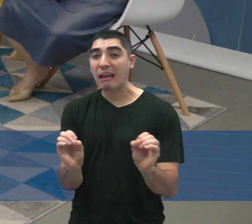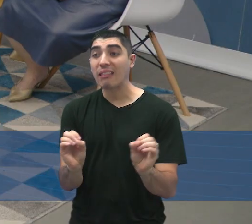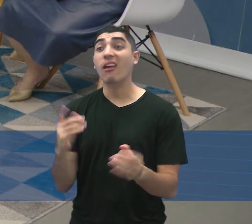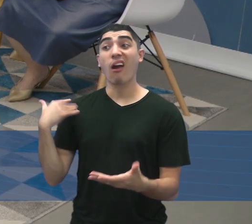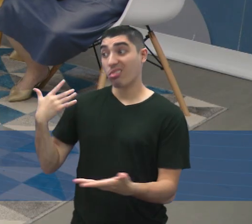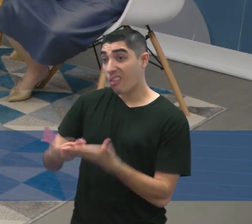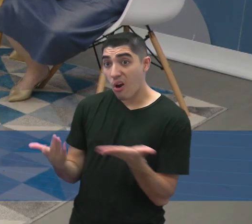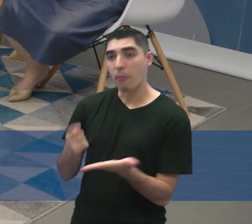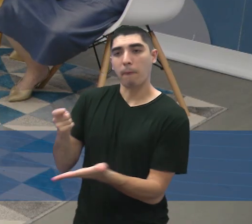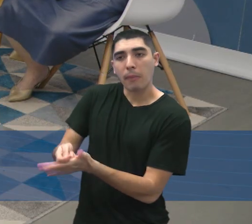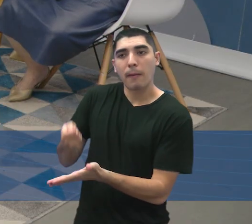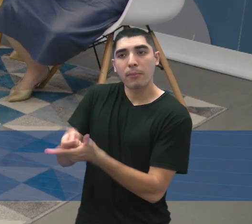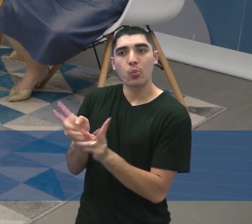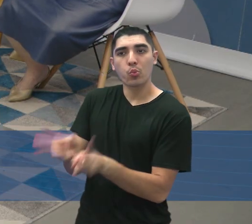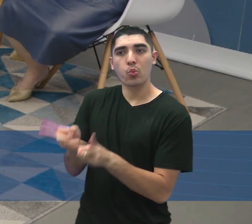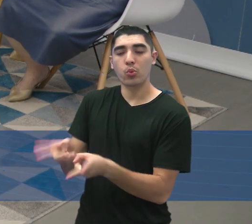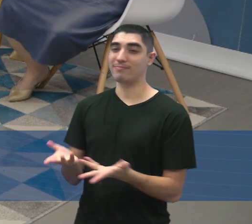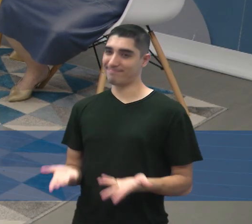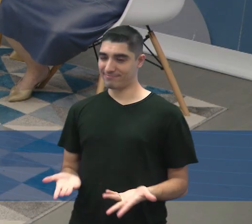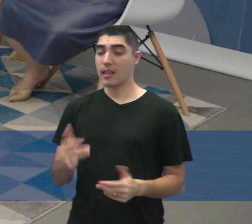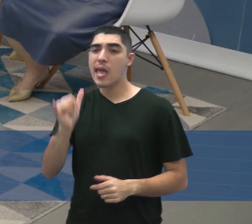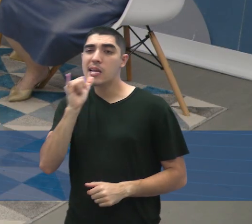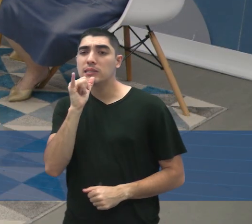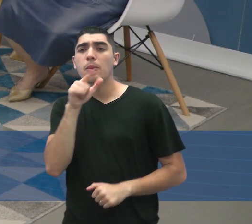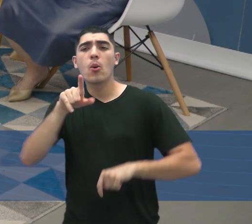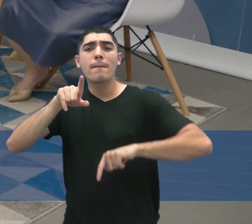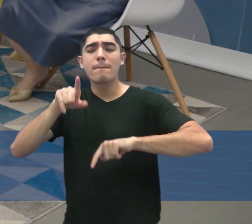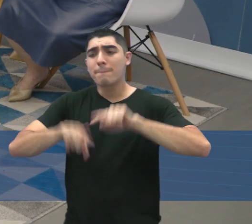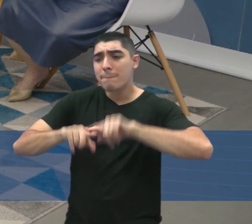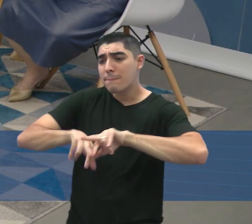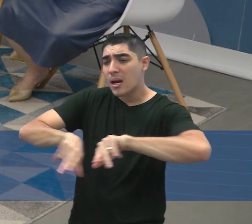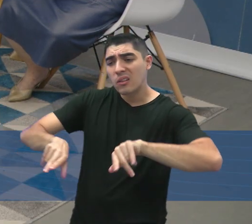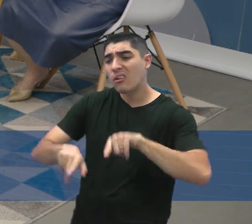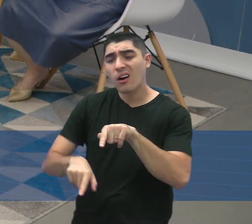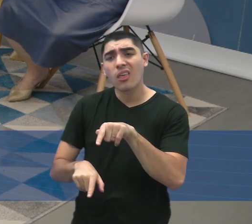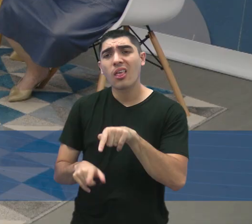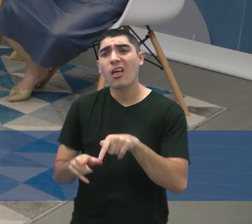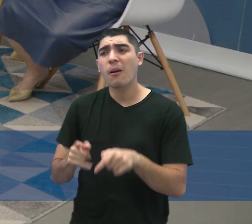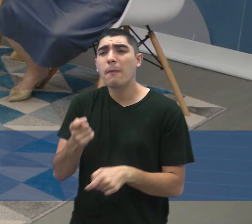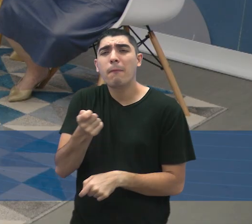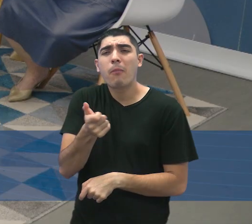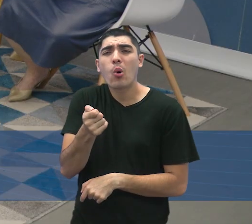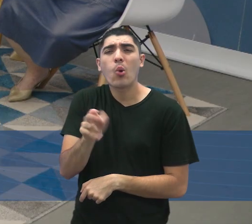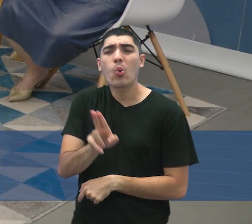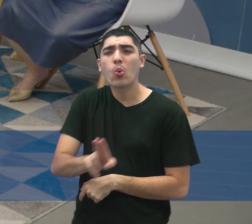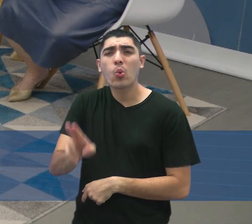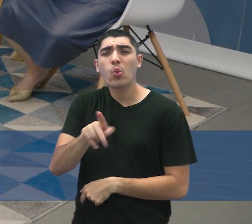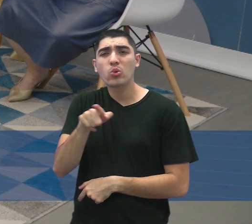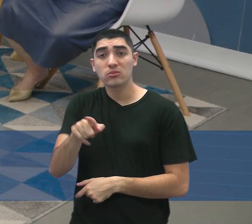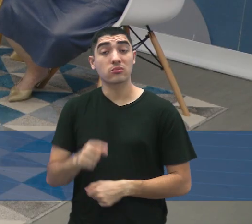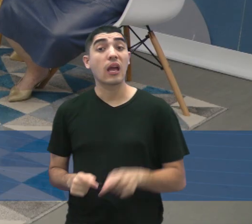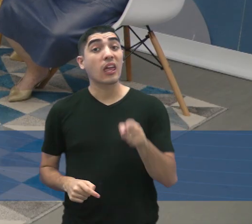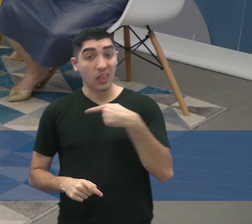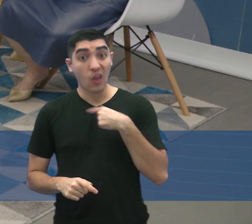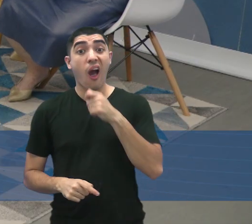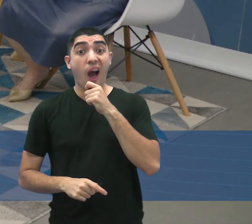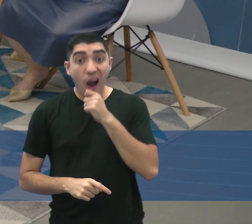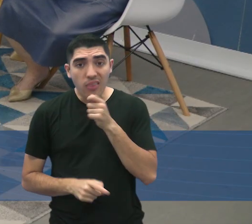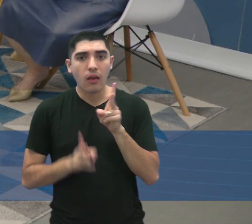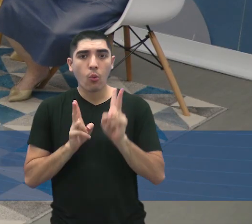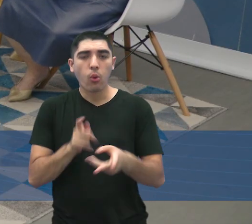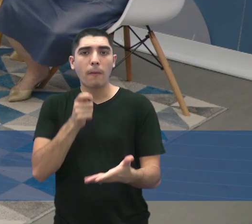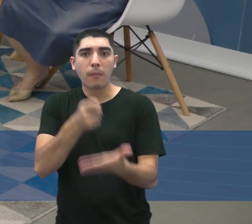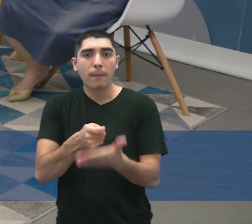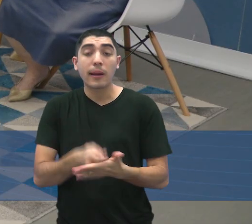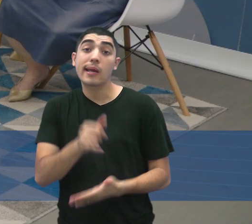itens que são descartáveis, itens que duram muito pouco, de uma forma prolongada. Você pagando. Exato.